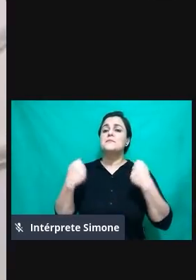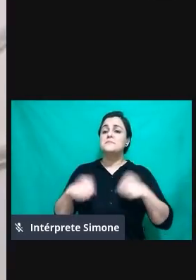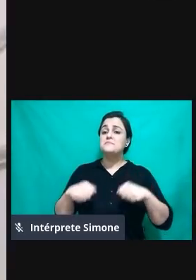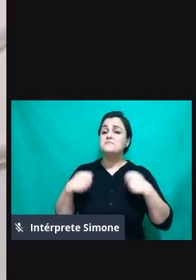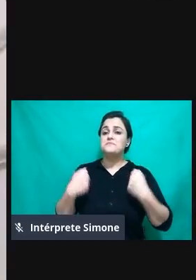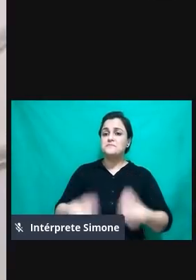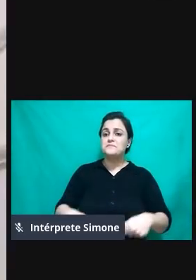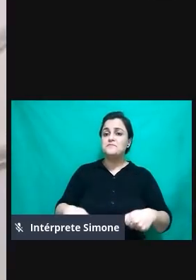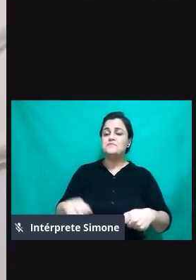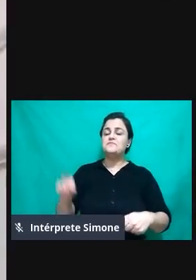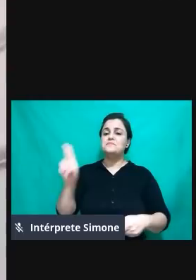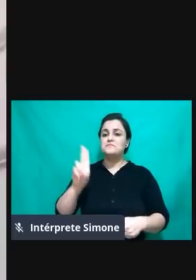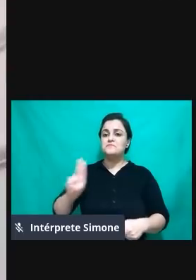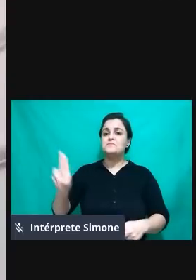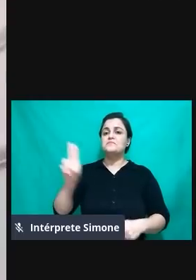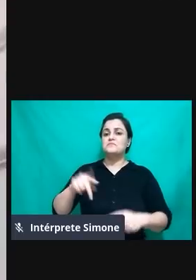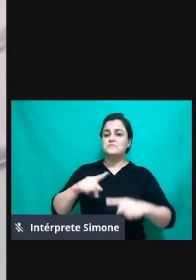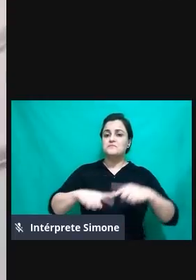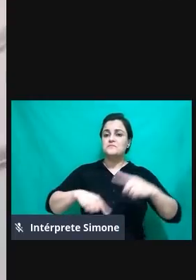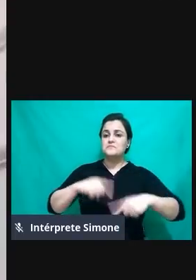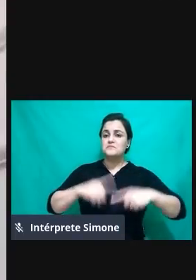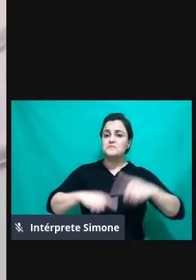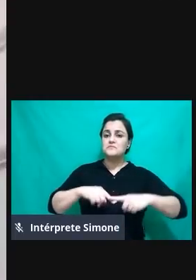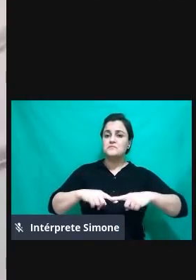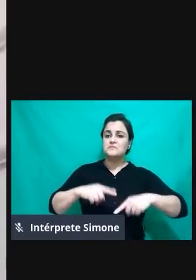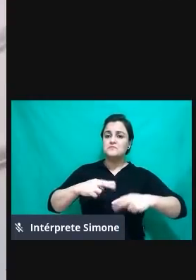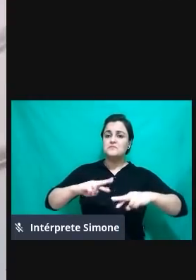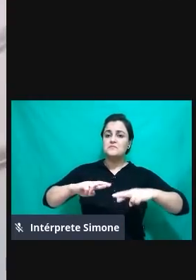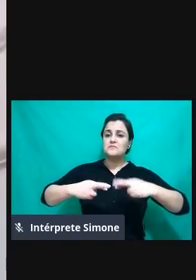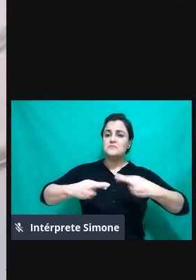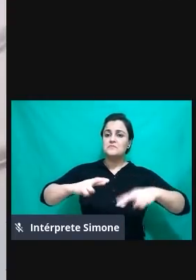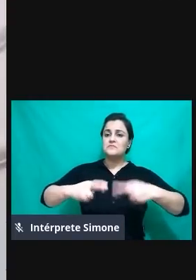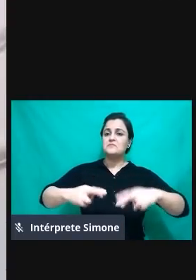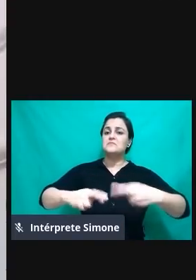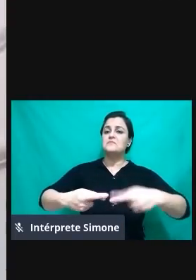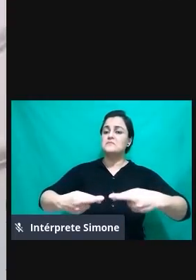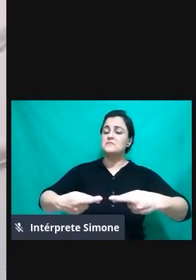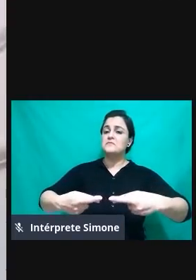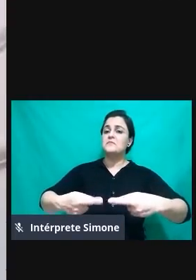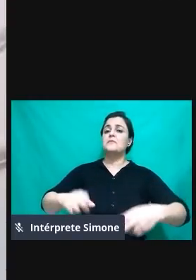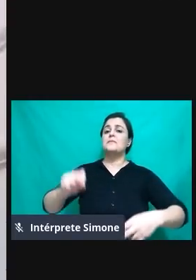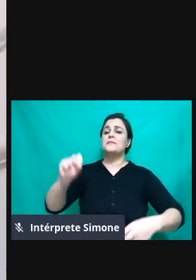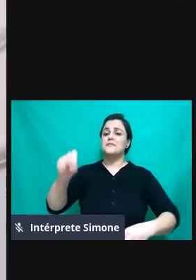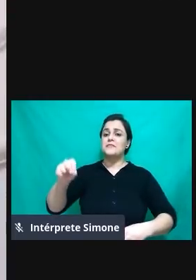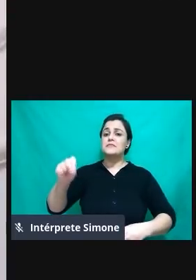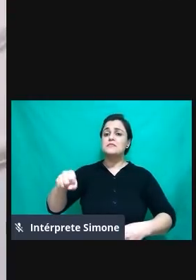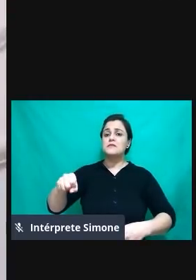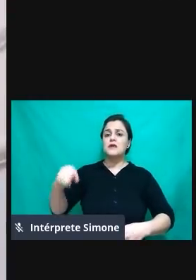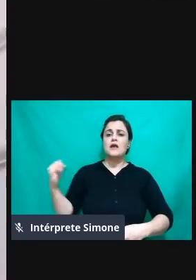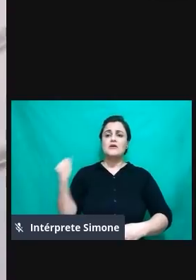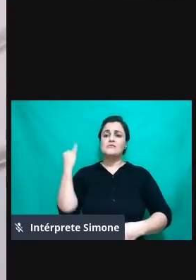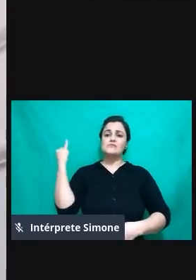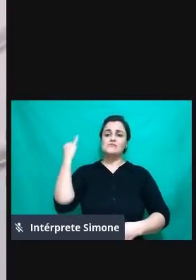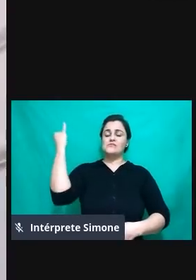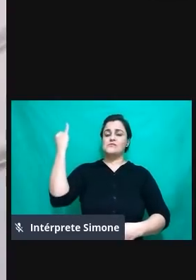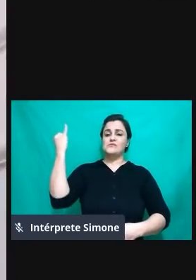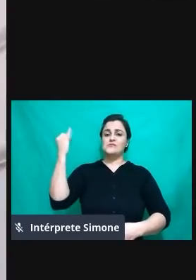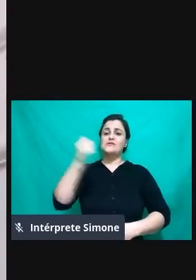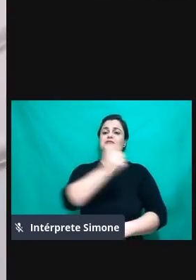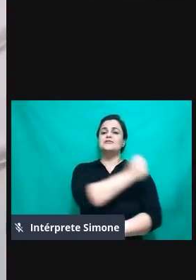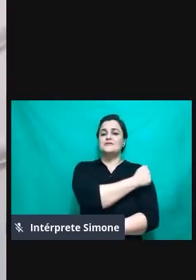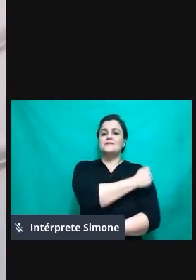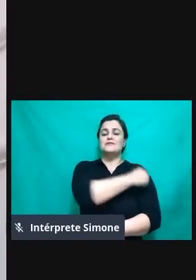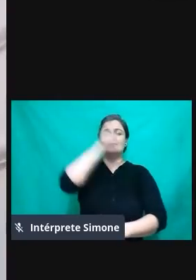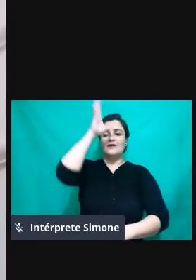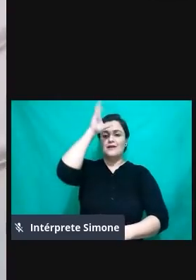que ele utilizar um material e construir, que ele conseguir entender aquele processo, aí sim você